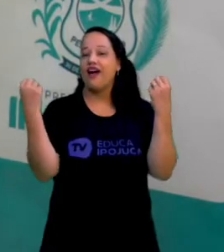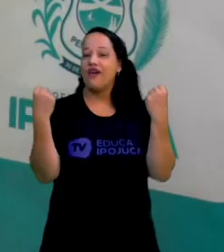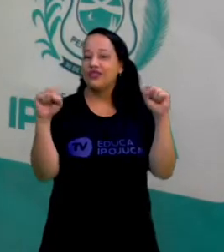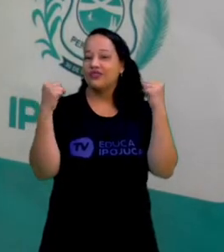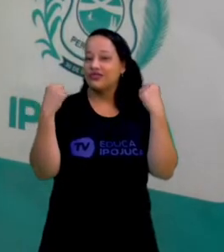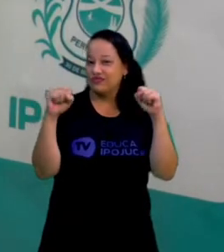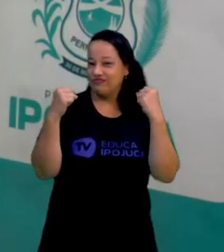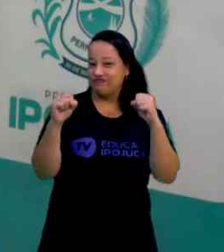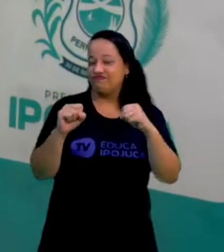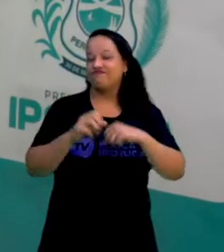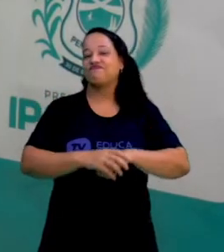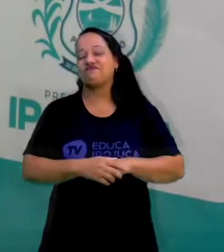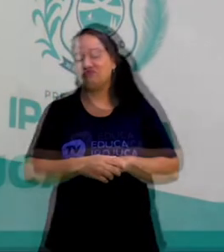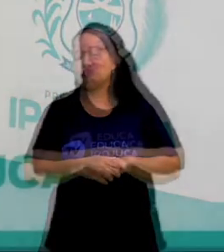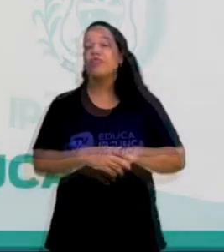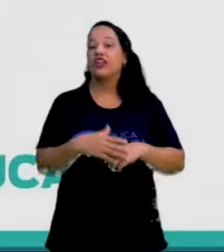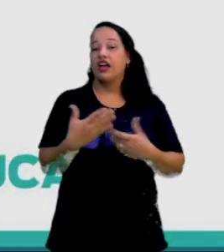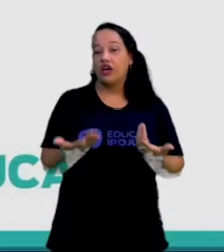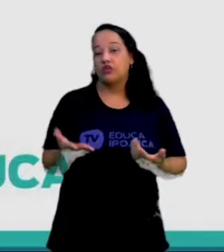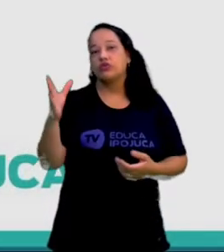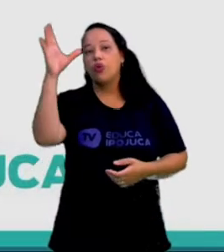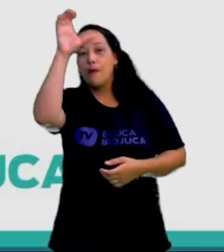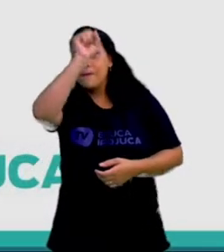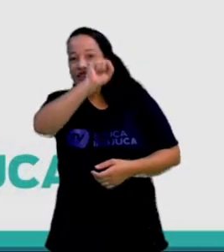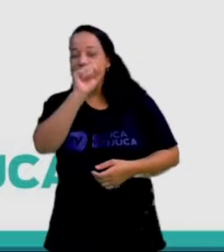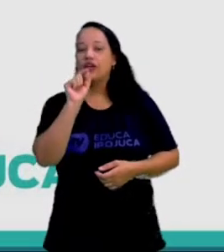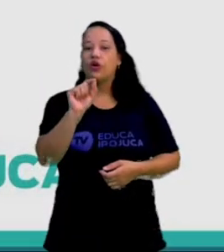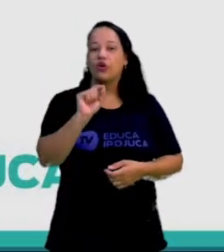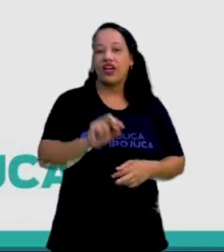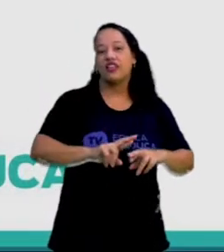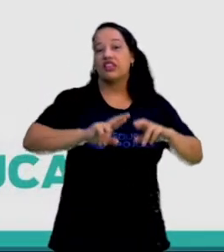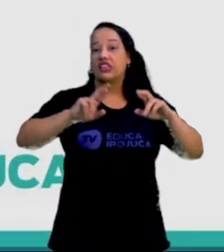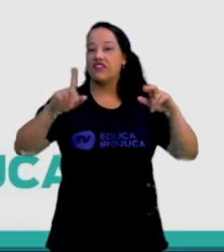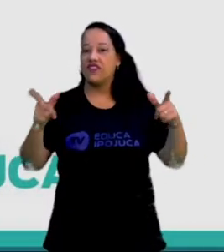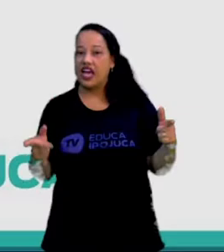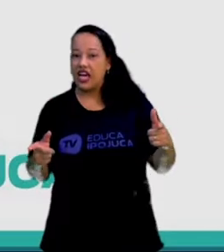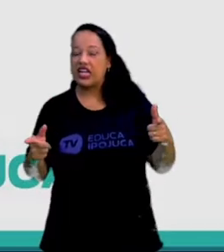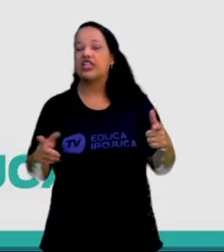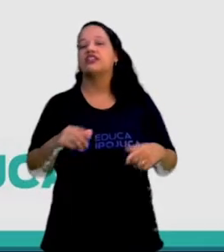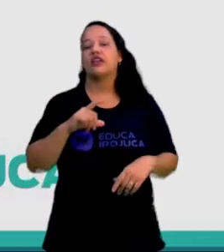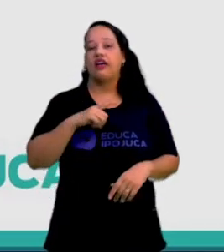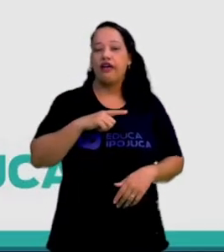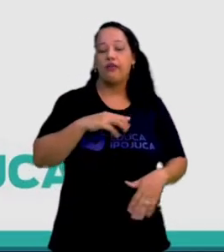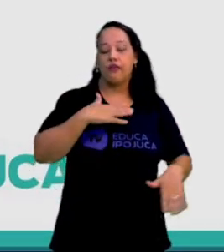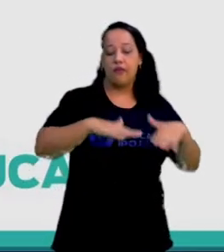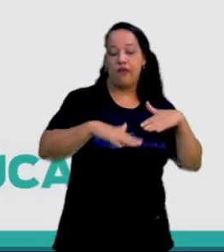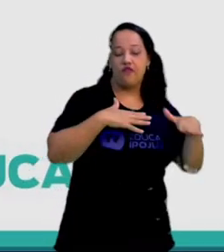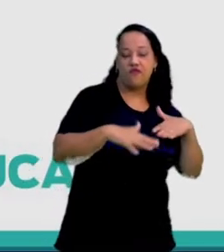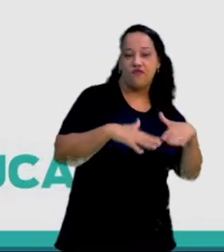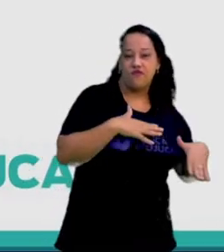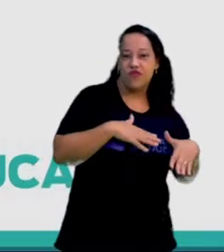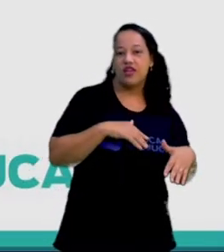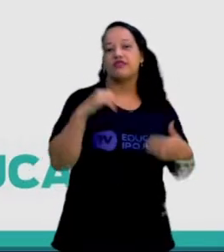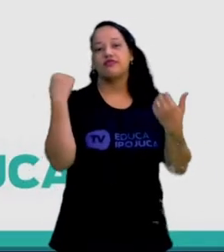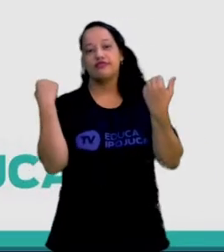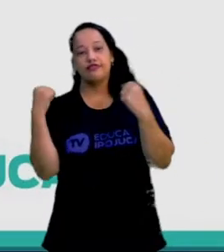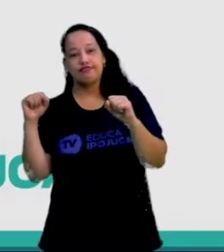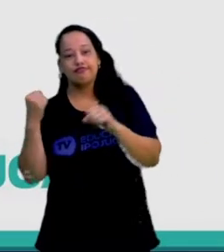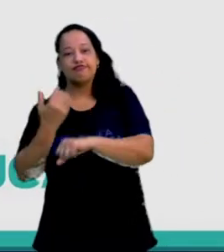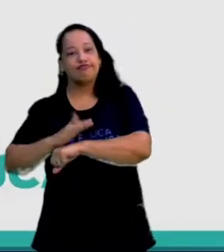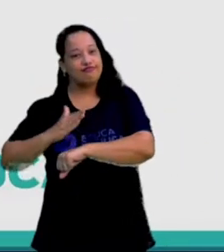ginástica. Especificamente, vamos compreender quais são as diferenças entre atividade física e exercício físico, para que a gente